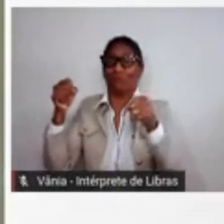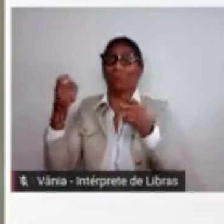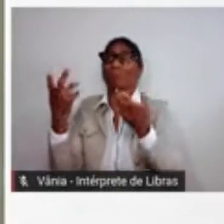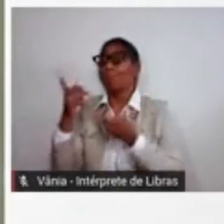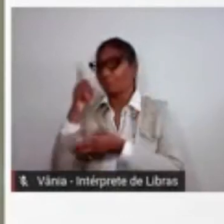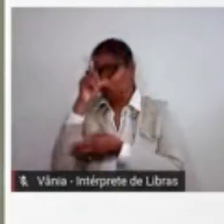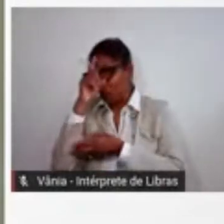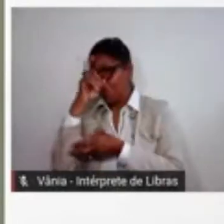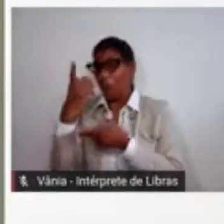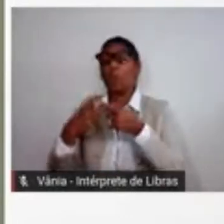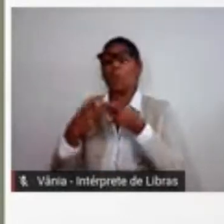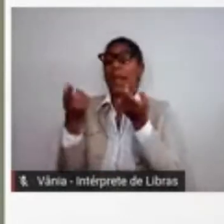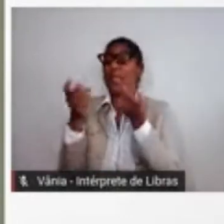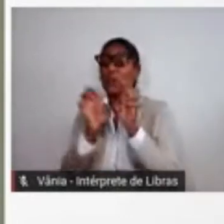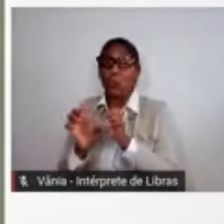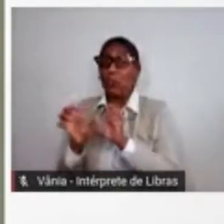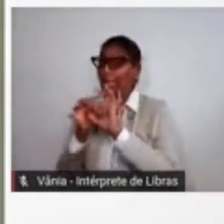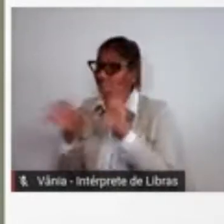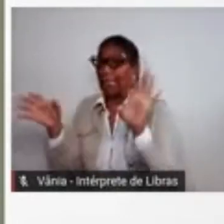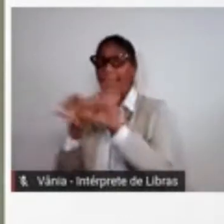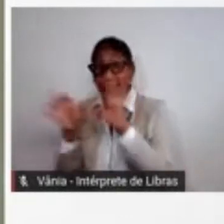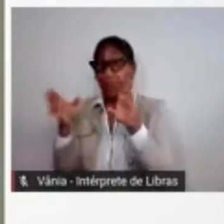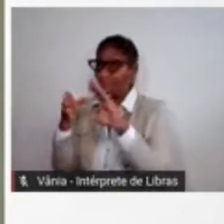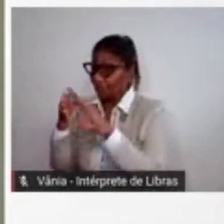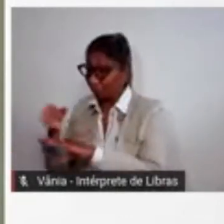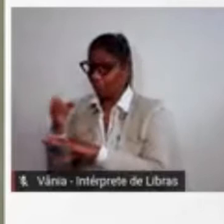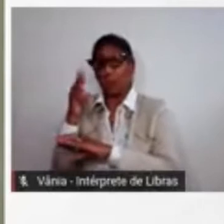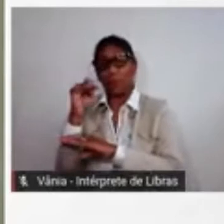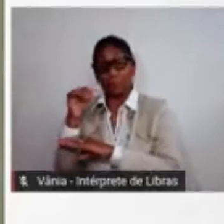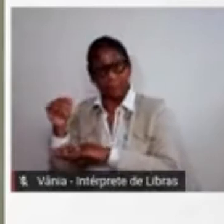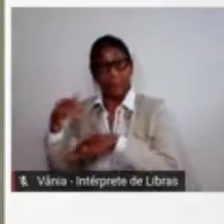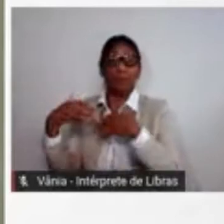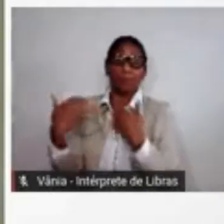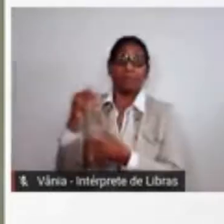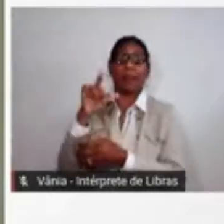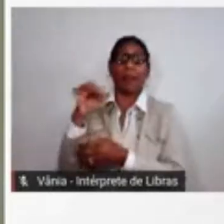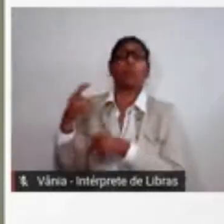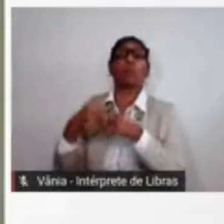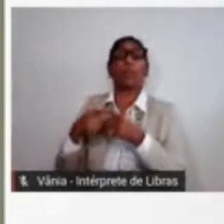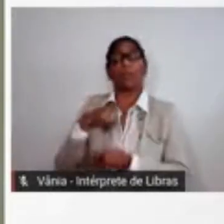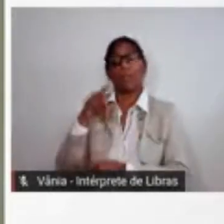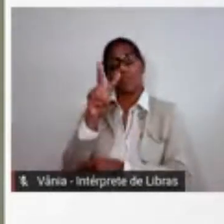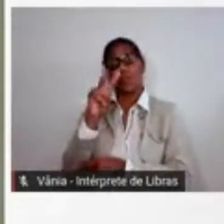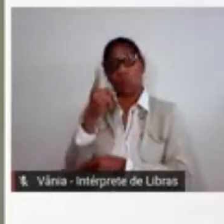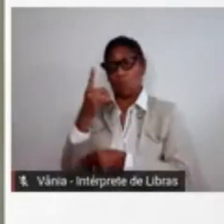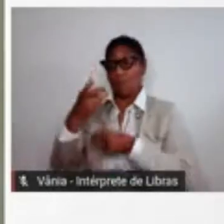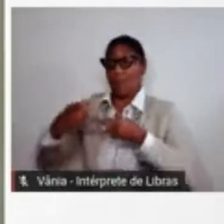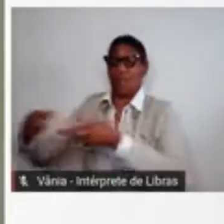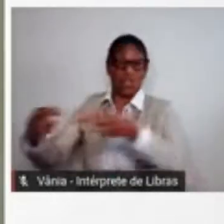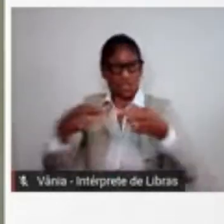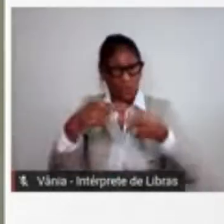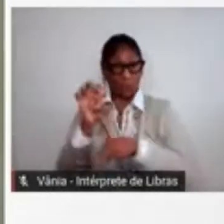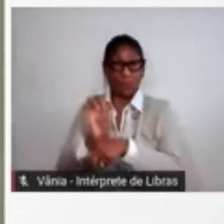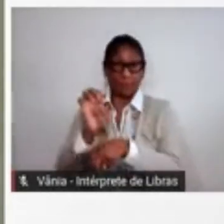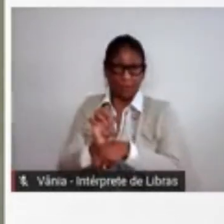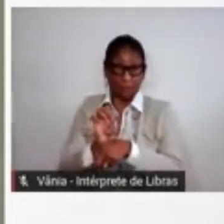analisando a estrutura disponível para o atendimento em cada uma das 21 regiões do estado. O mês